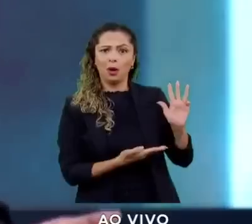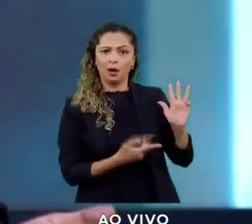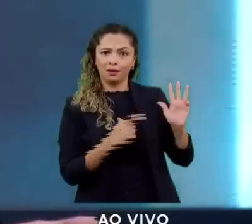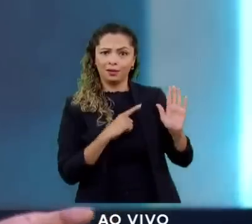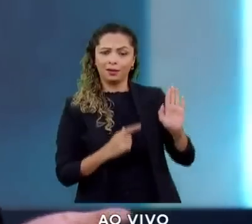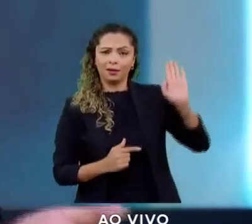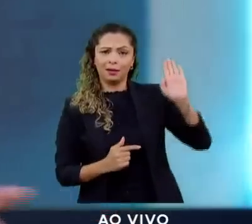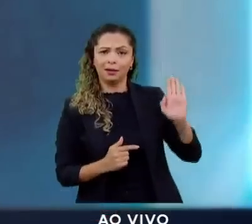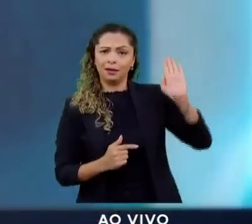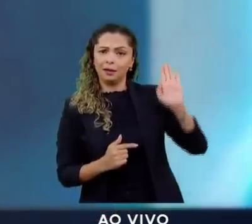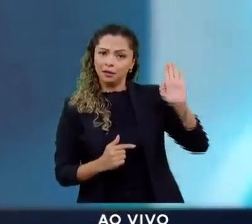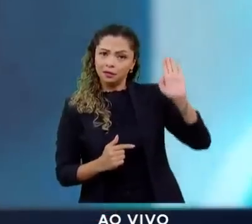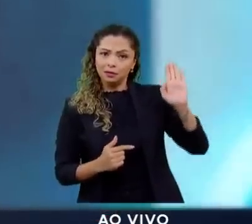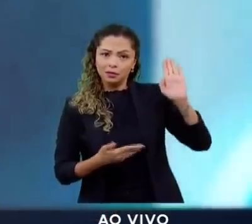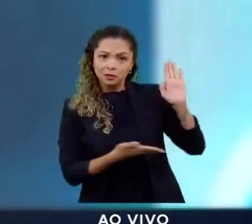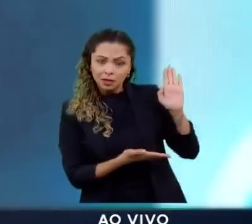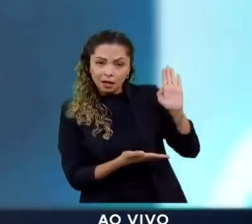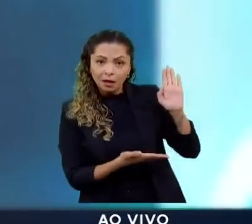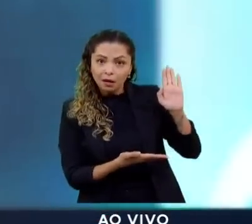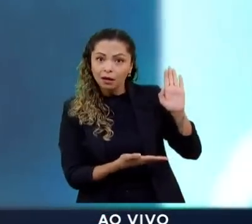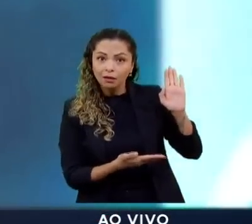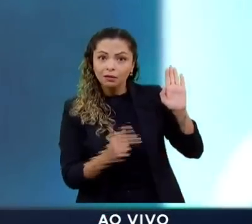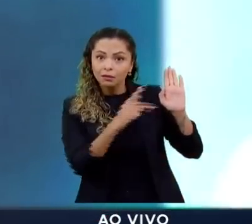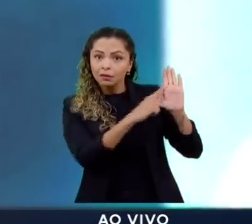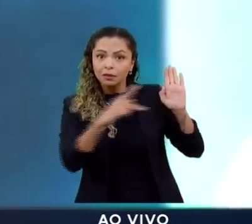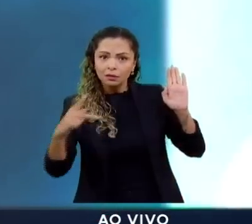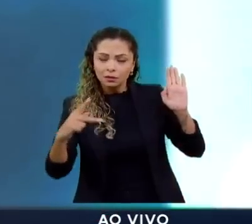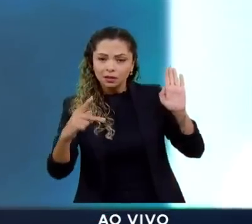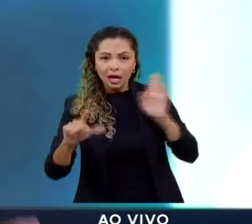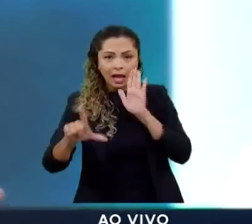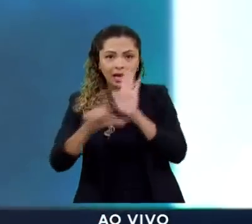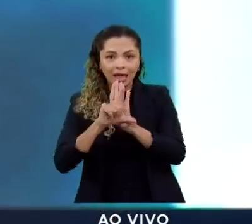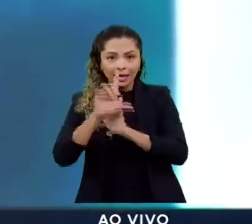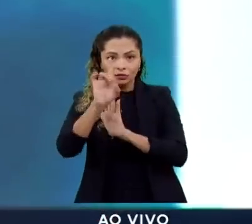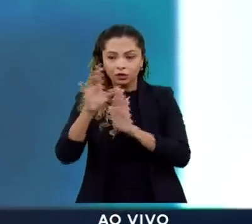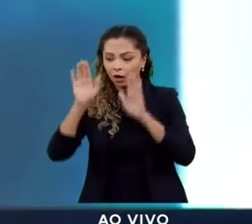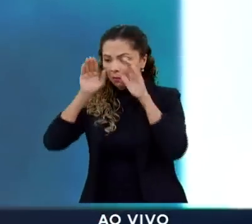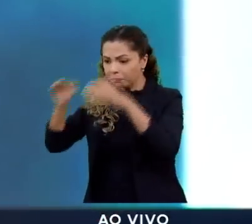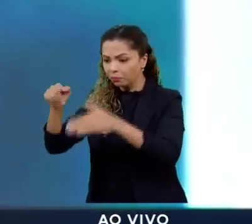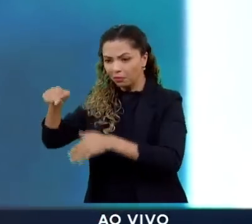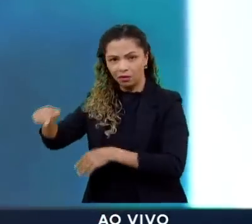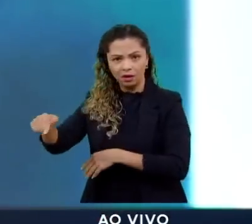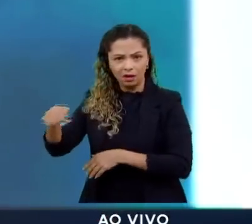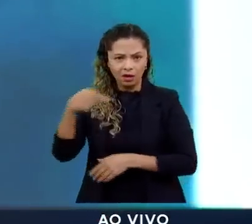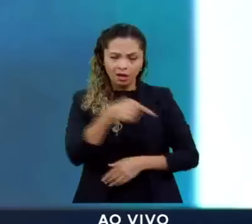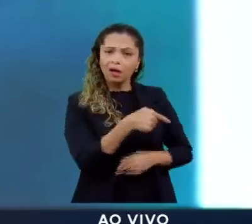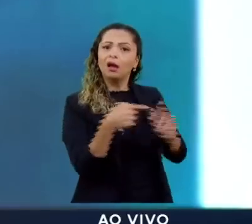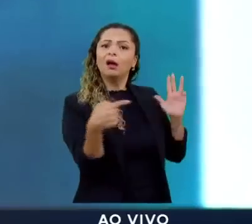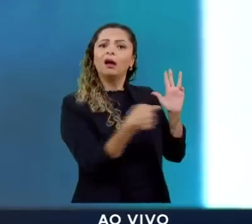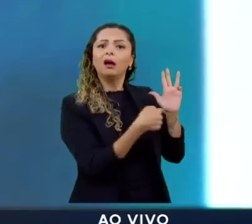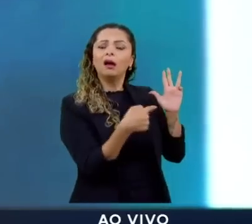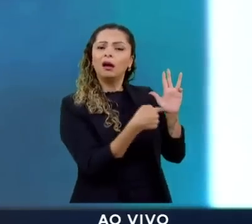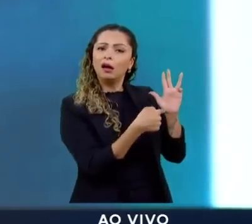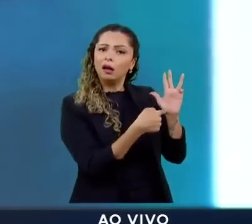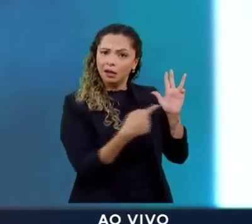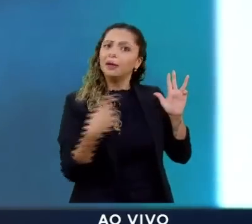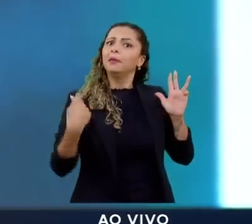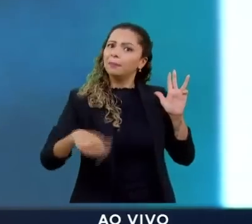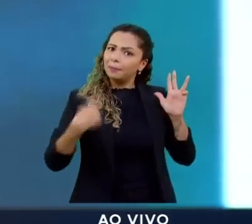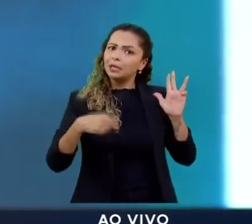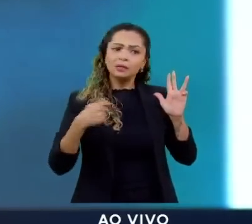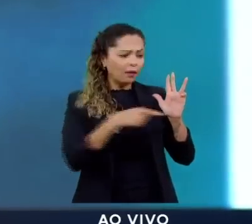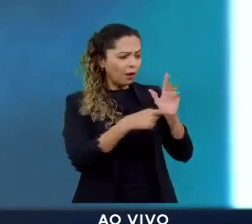a lei só vale para um e outros não ele deveria também estar sendo impedido de ser candidato a presidente da república